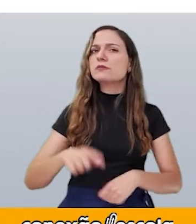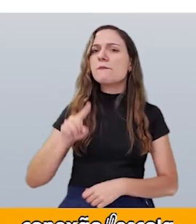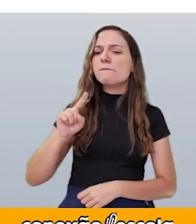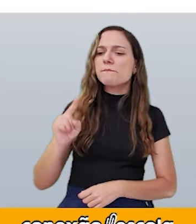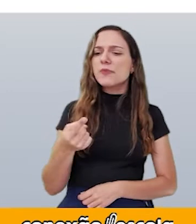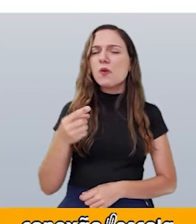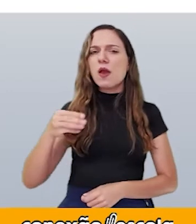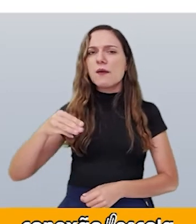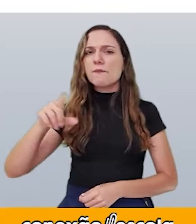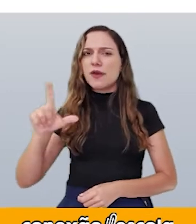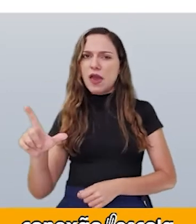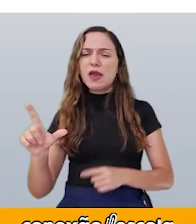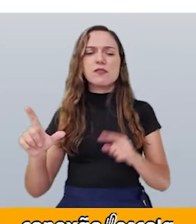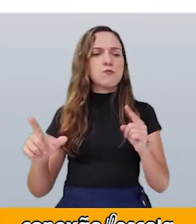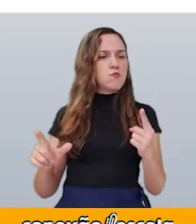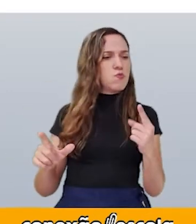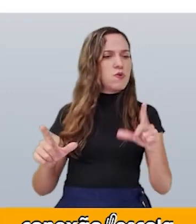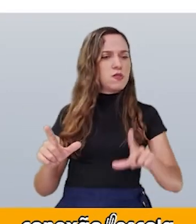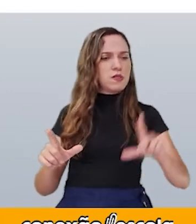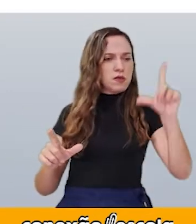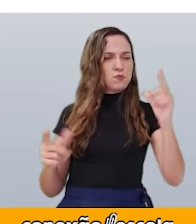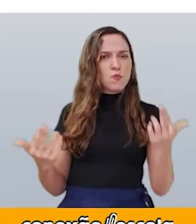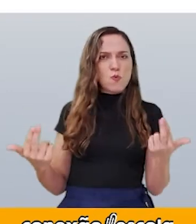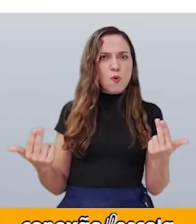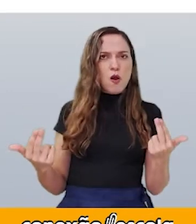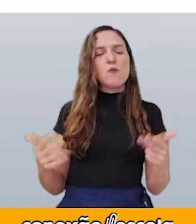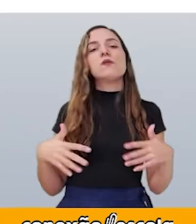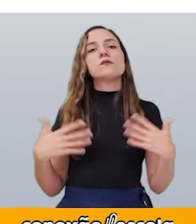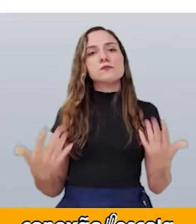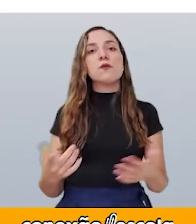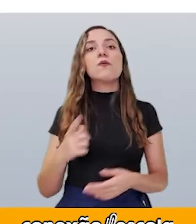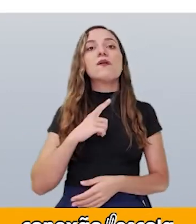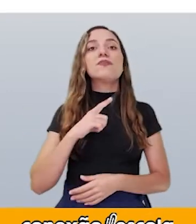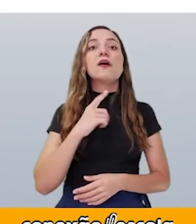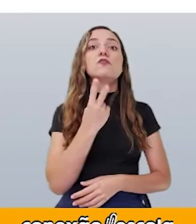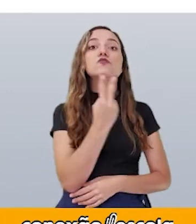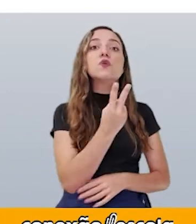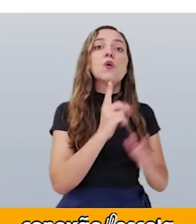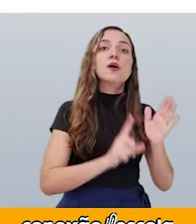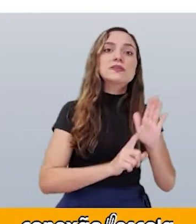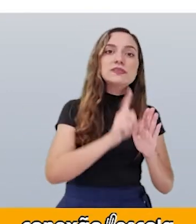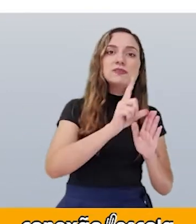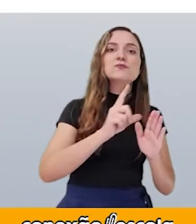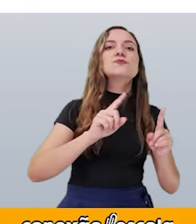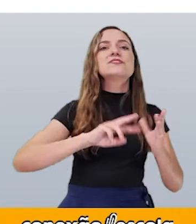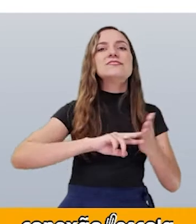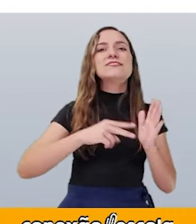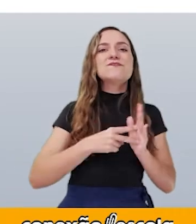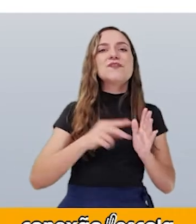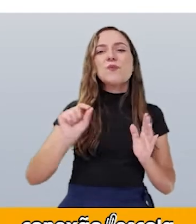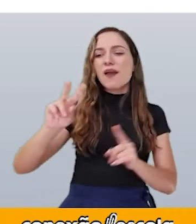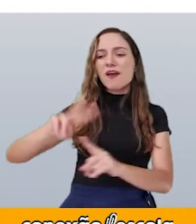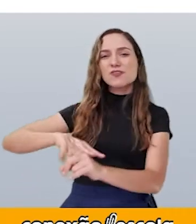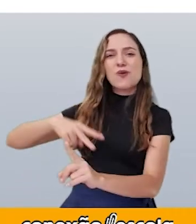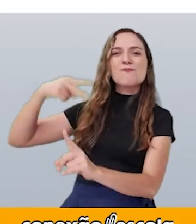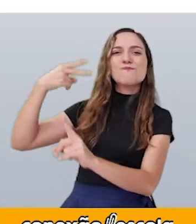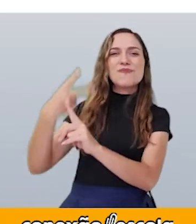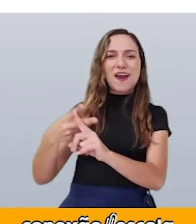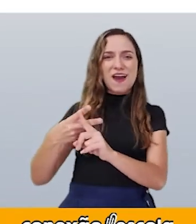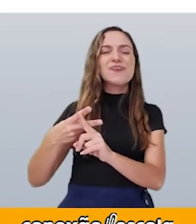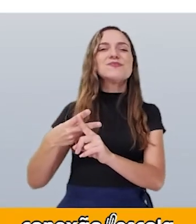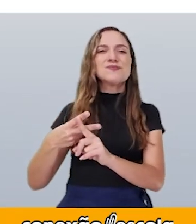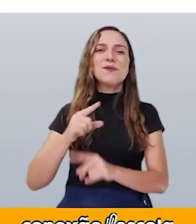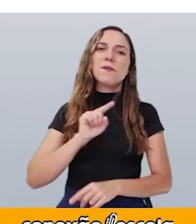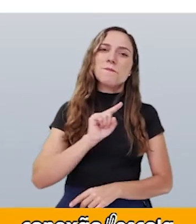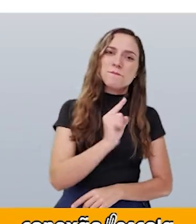é o mesmo que 1 litro, logo 2 litros é o mesmo que 1000 mililitros